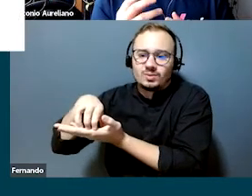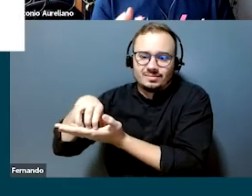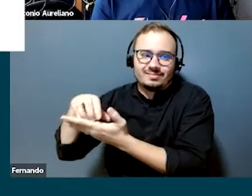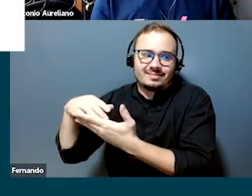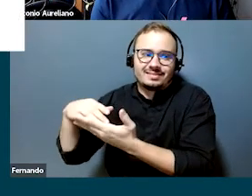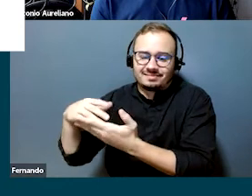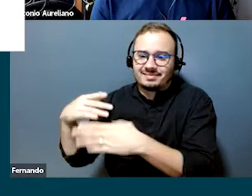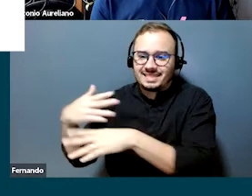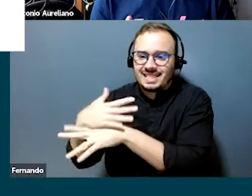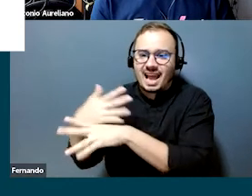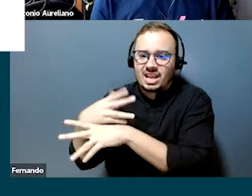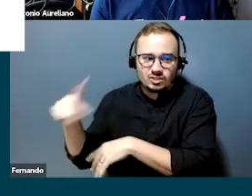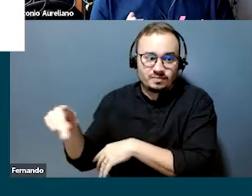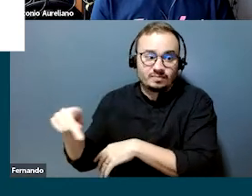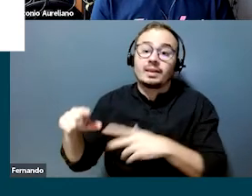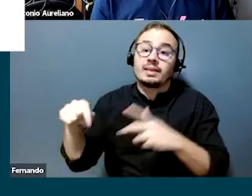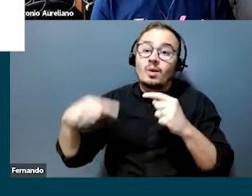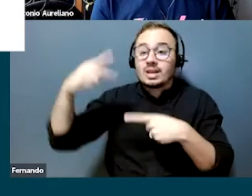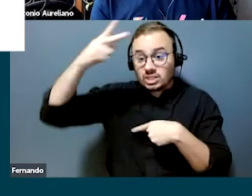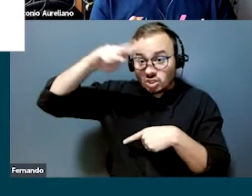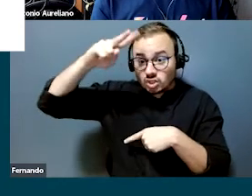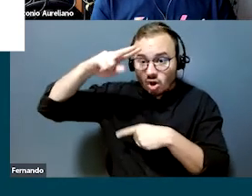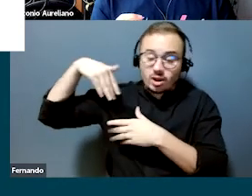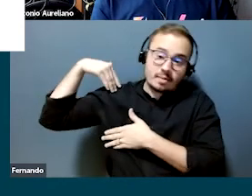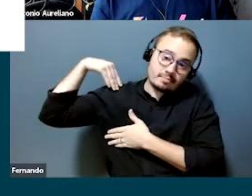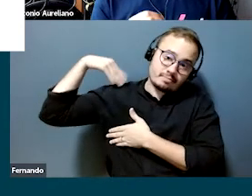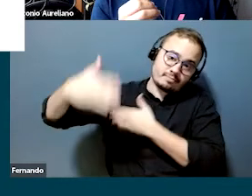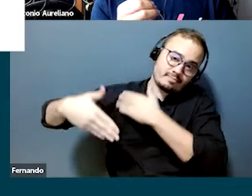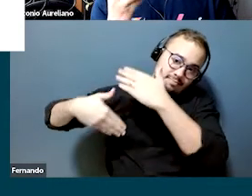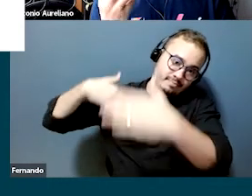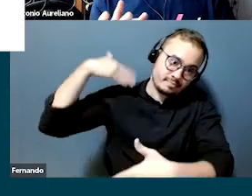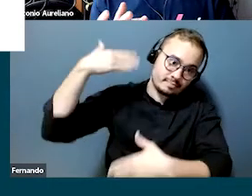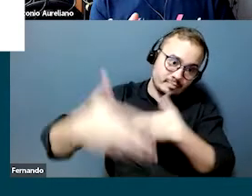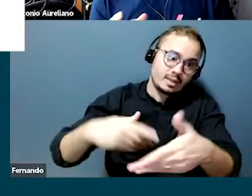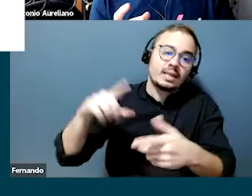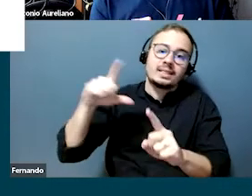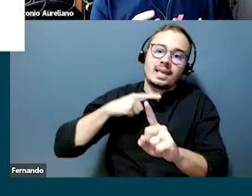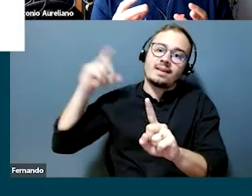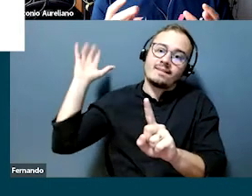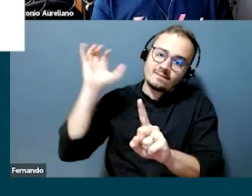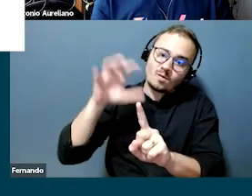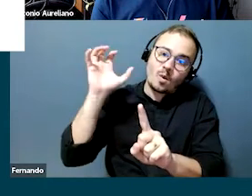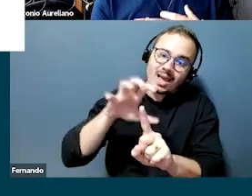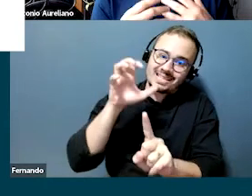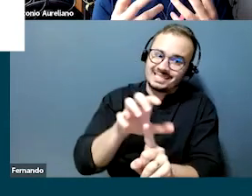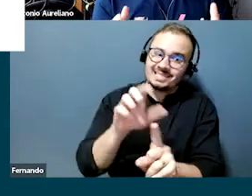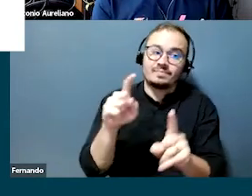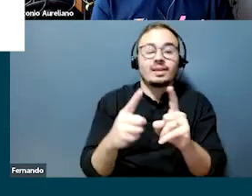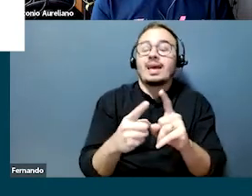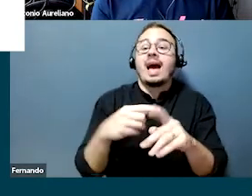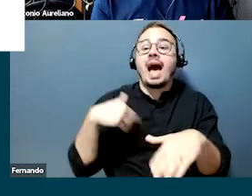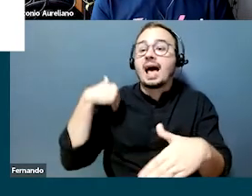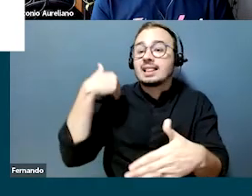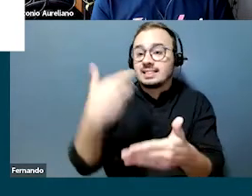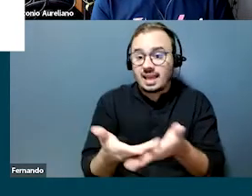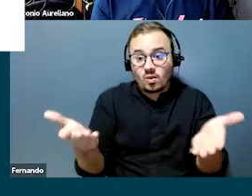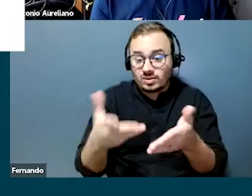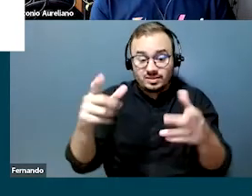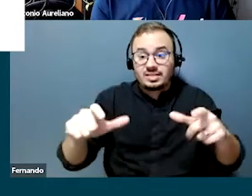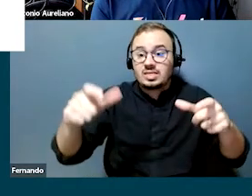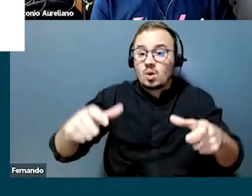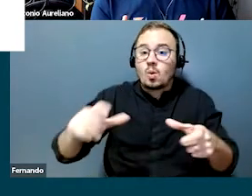Essa vitória para os brasileiros, os brasileiros, ela criou toda uma mitologia e tradição que foi crescendo à medida que o bairro que se formou em